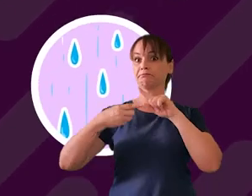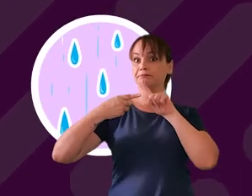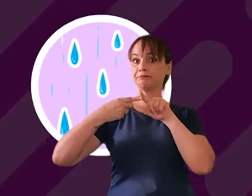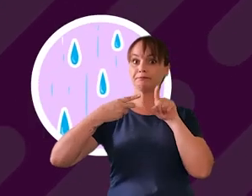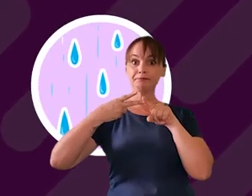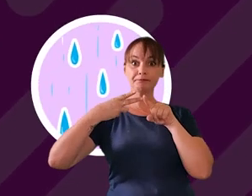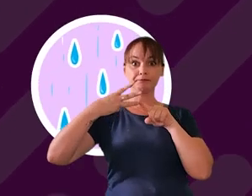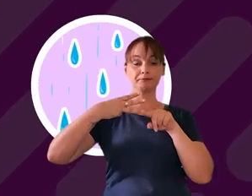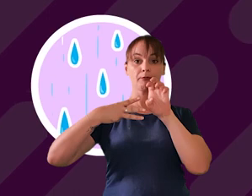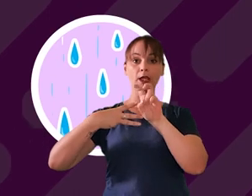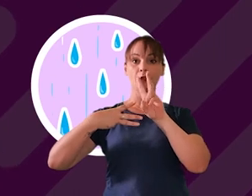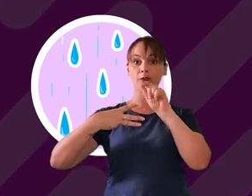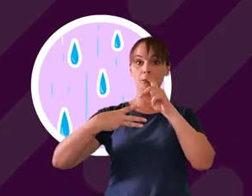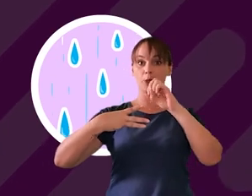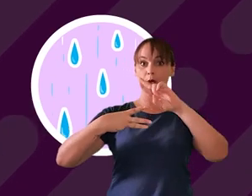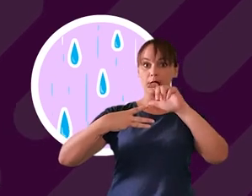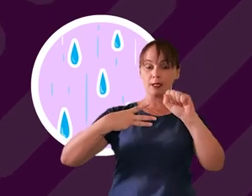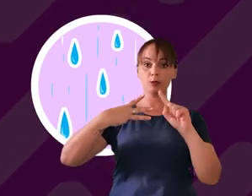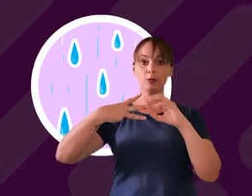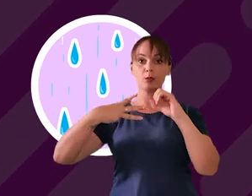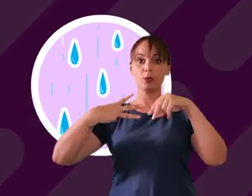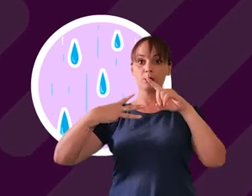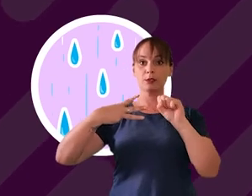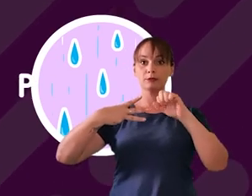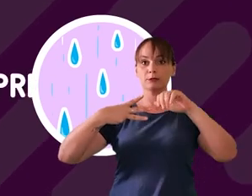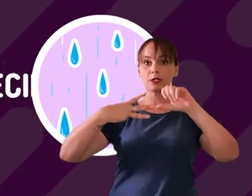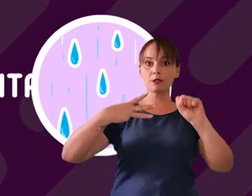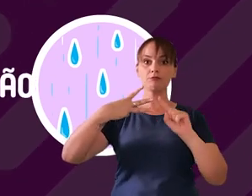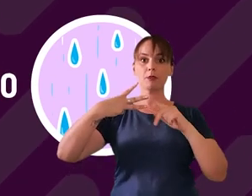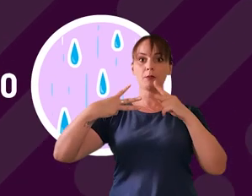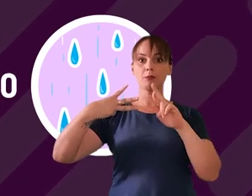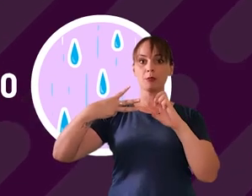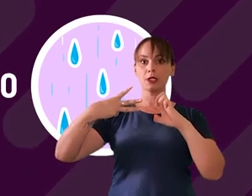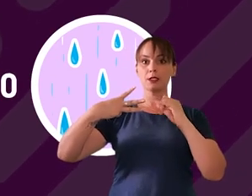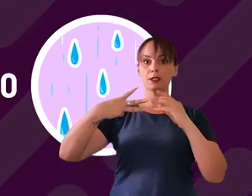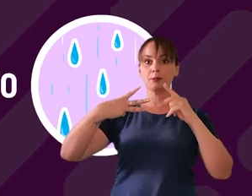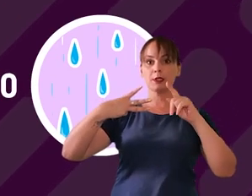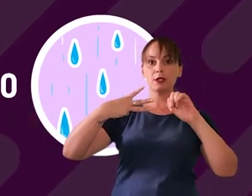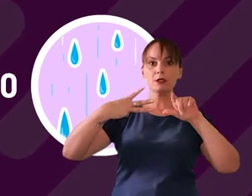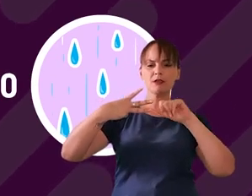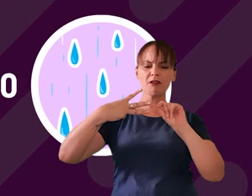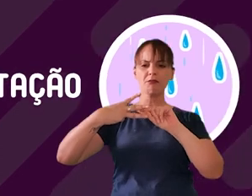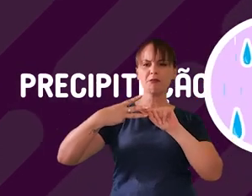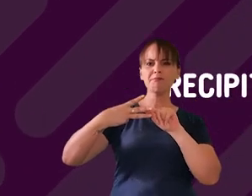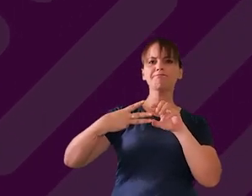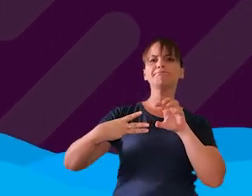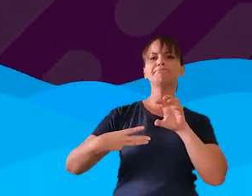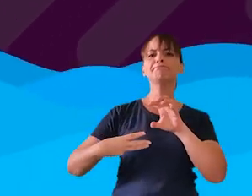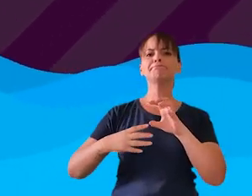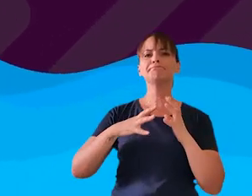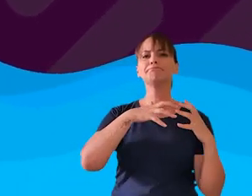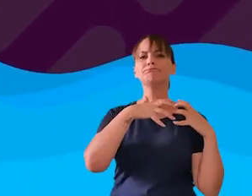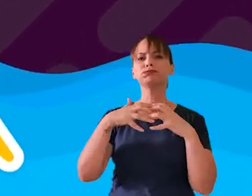a evaporação, a condensação e a precipitação. E funciona assim: